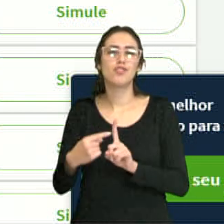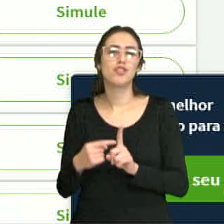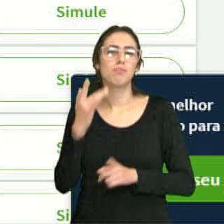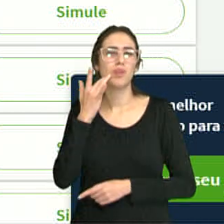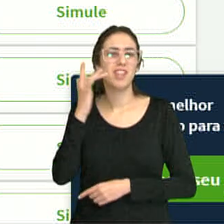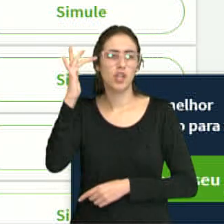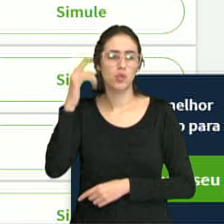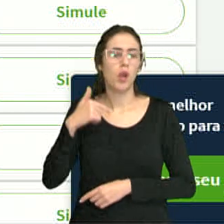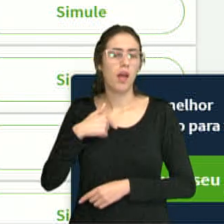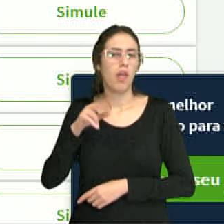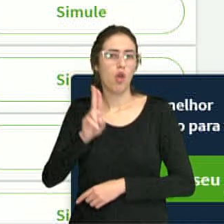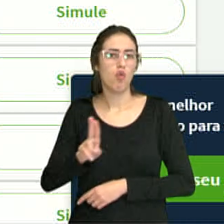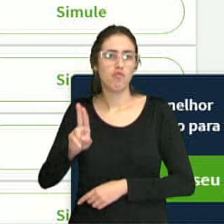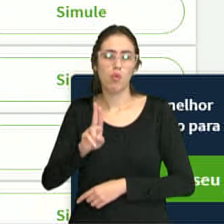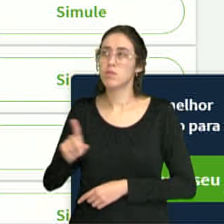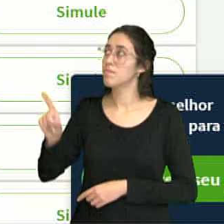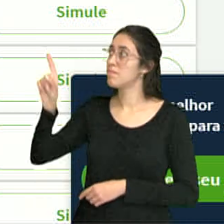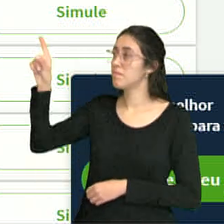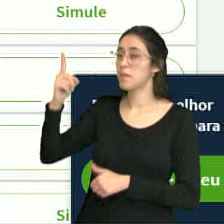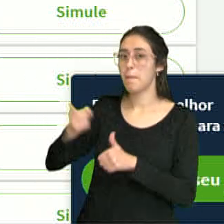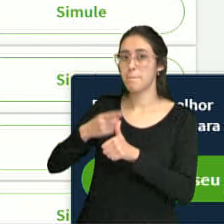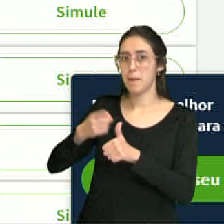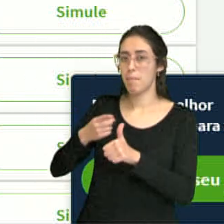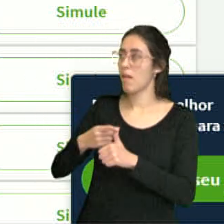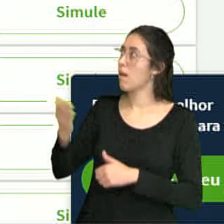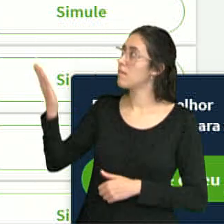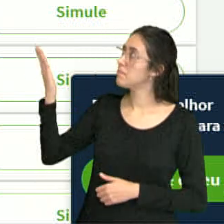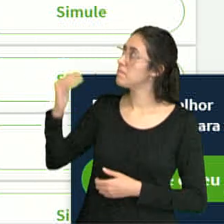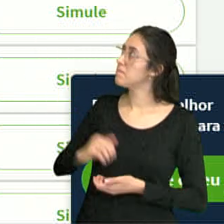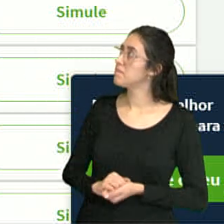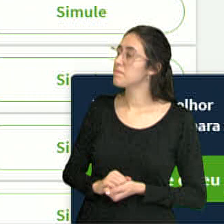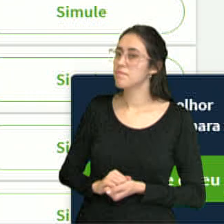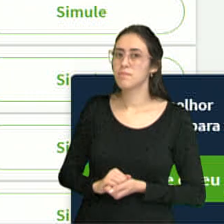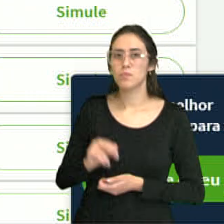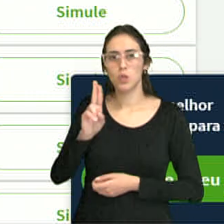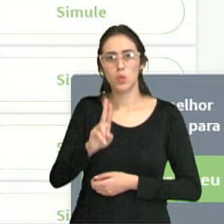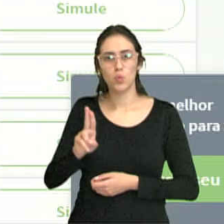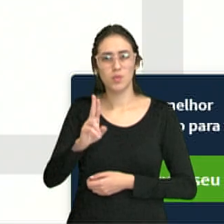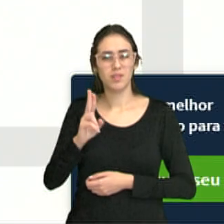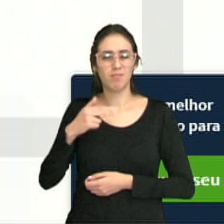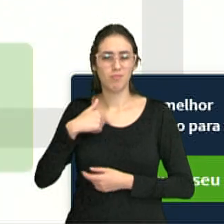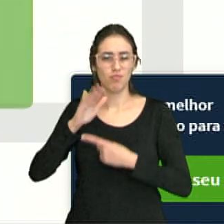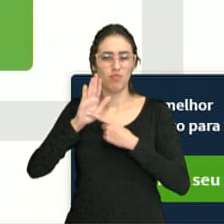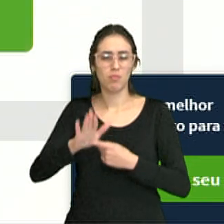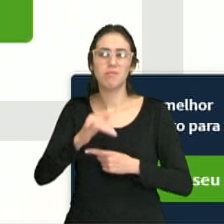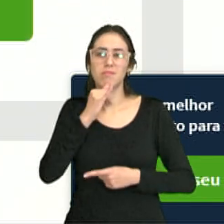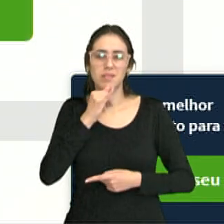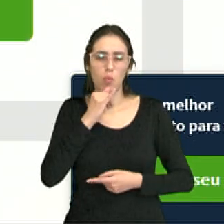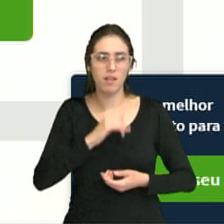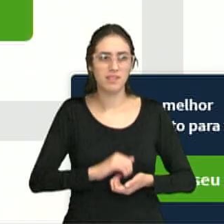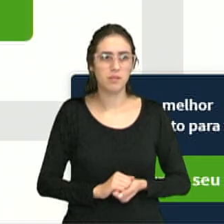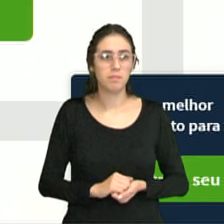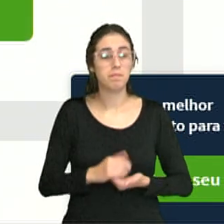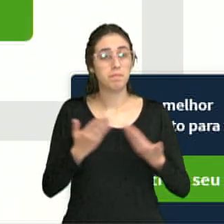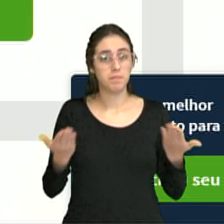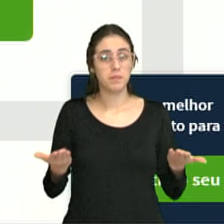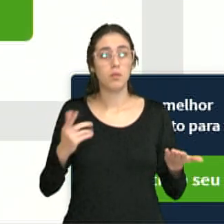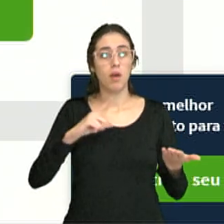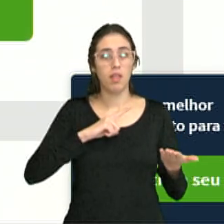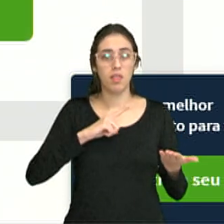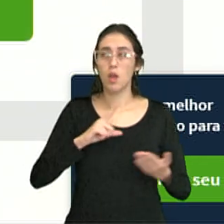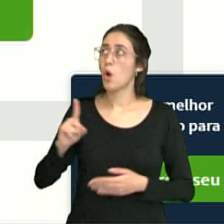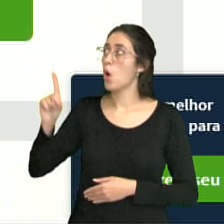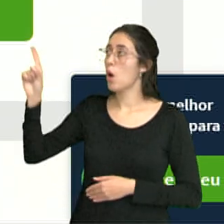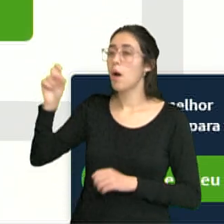vou usar exatamente essa primeira aqui que a gente utilizou naquela simulação. Então, ó, aqui eu